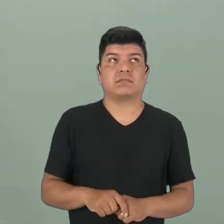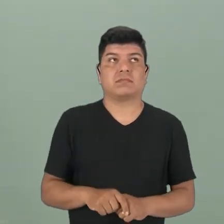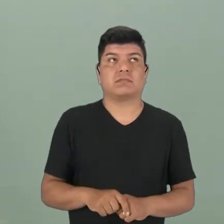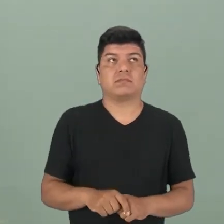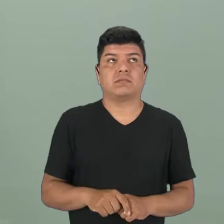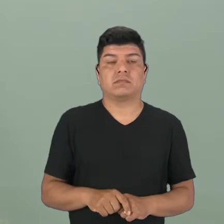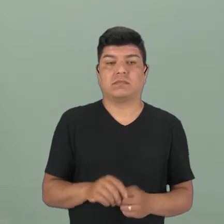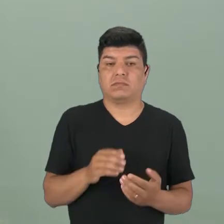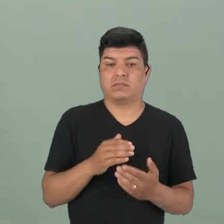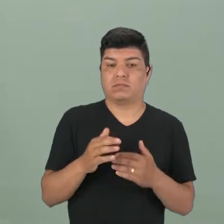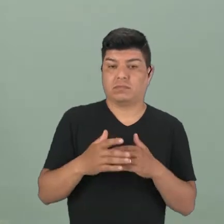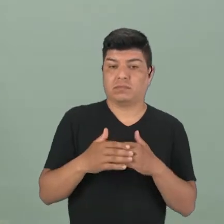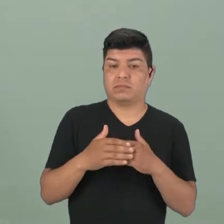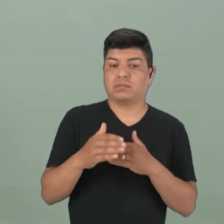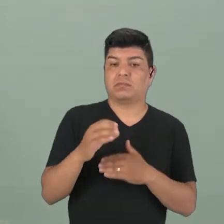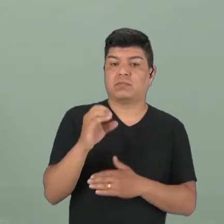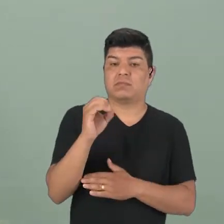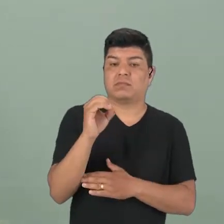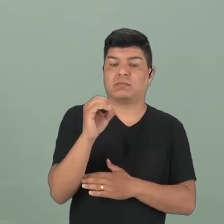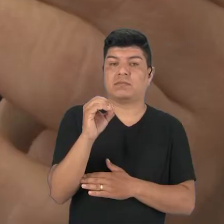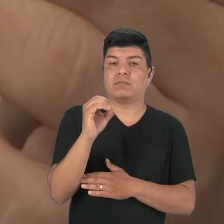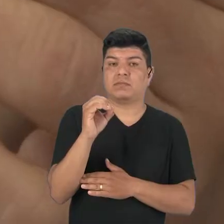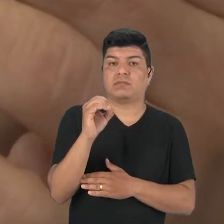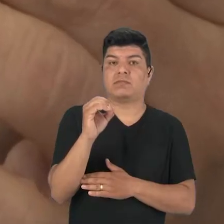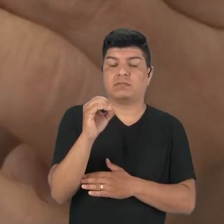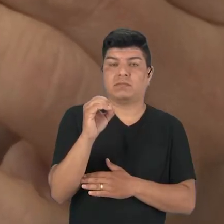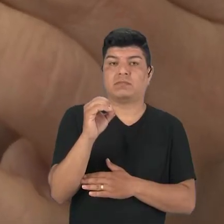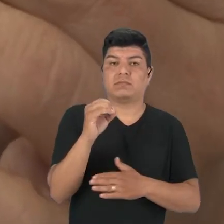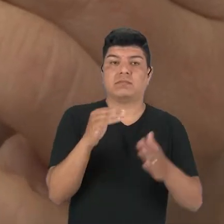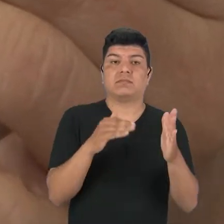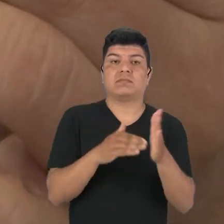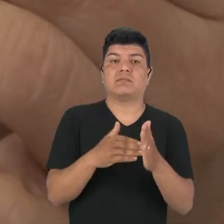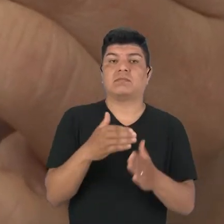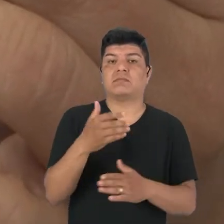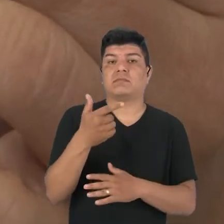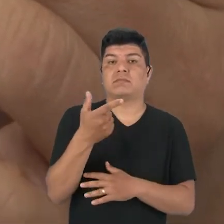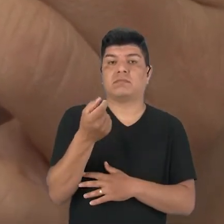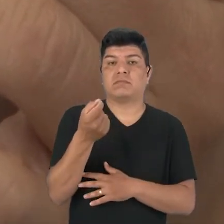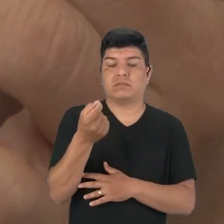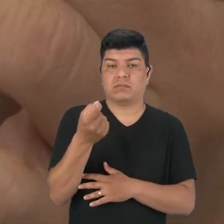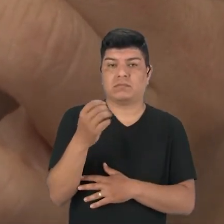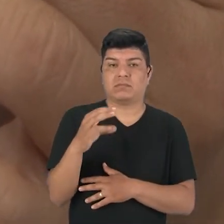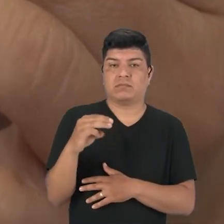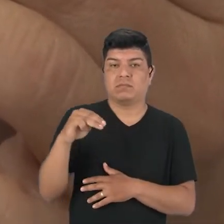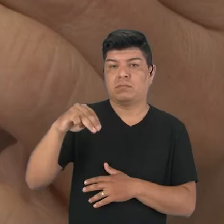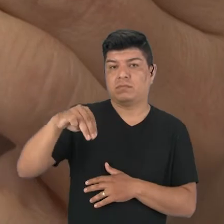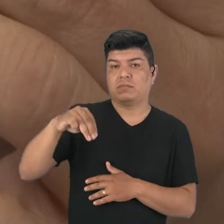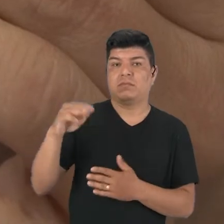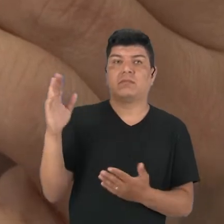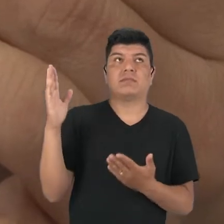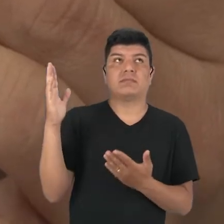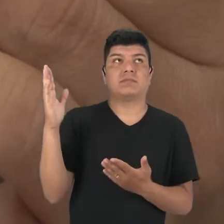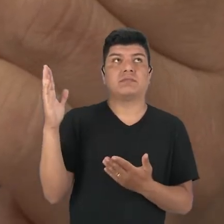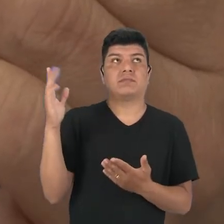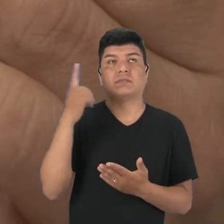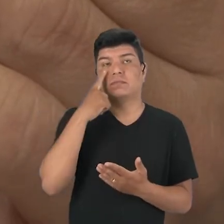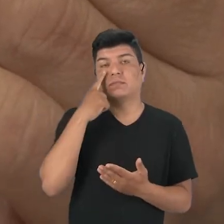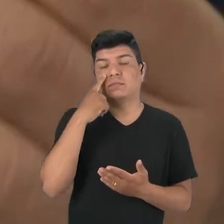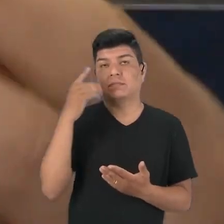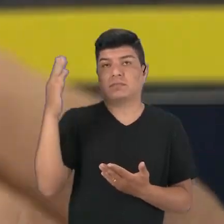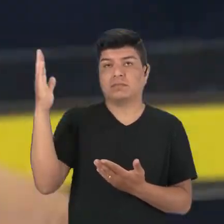no zero, ó. Iniciei no zero, minha medida. Parei no 20, ó, exatamente no 20, estão vendo?